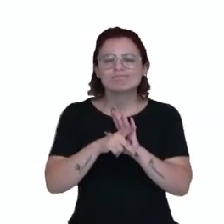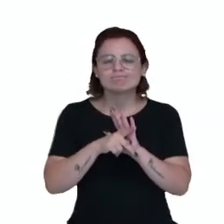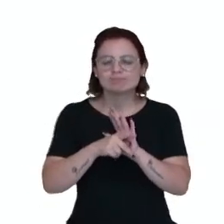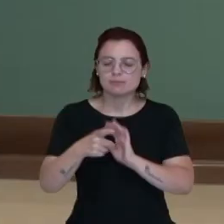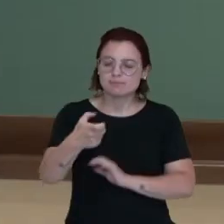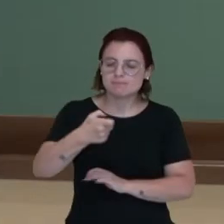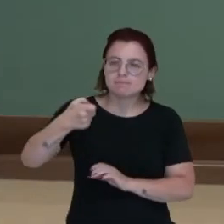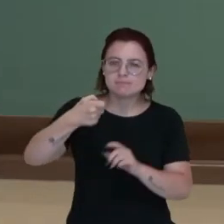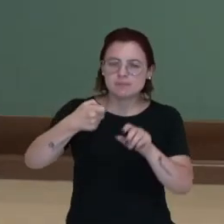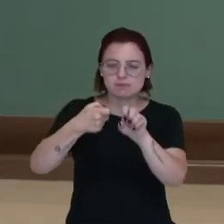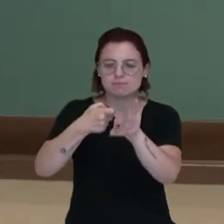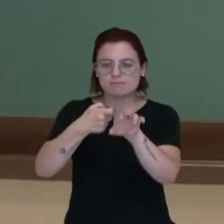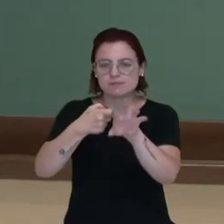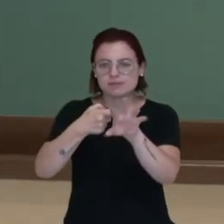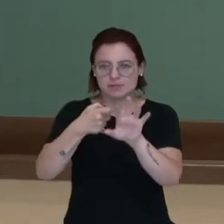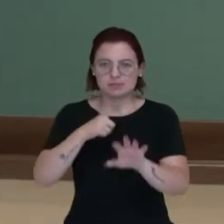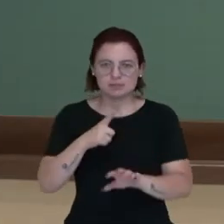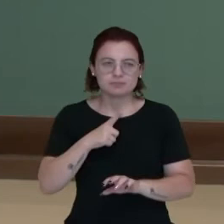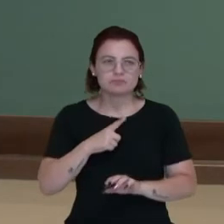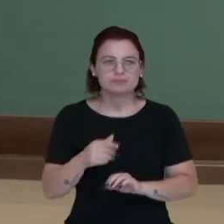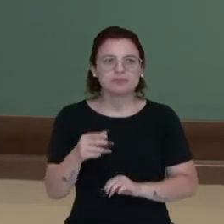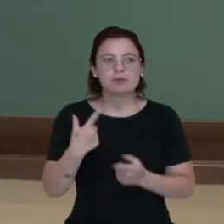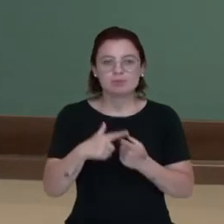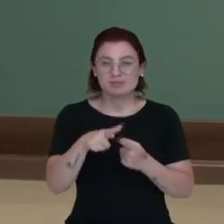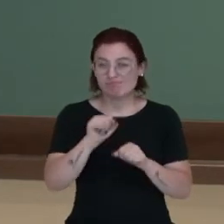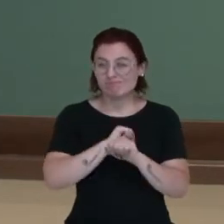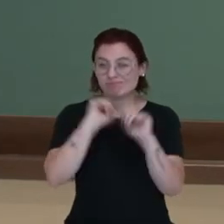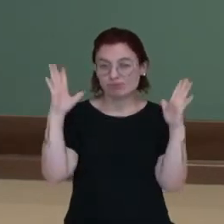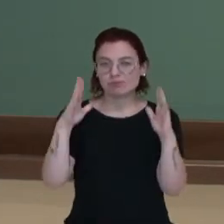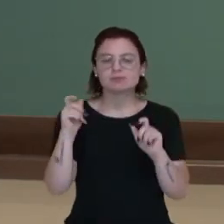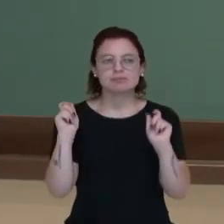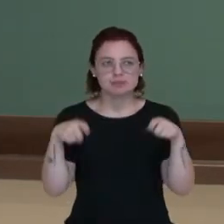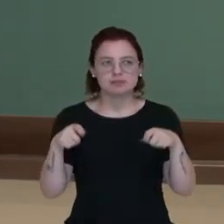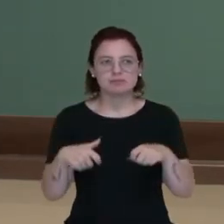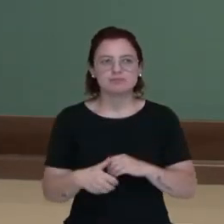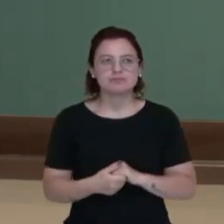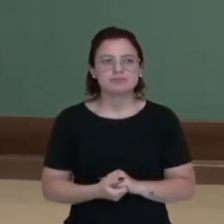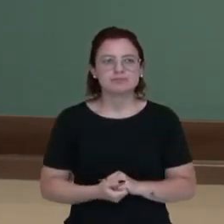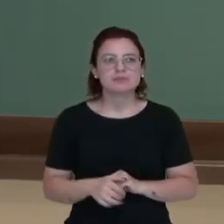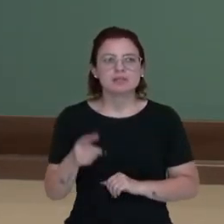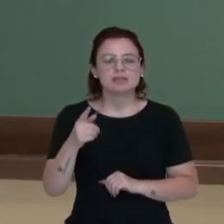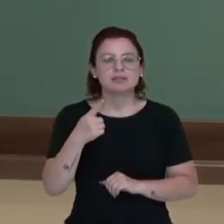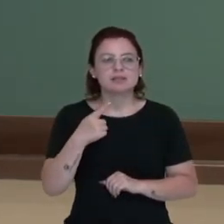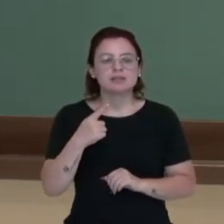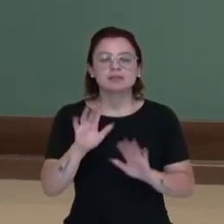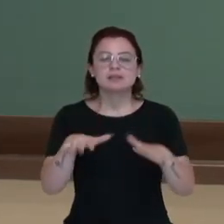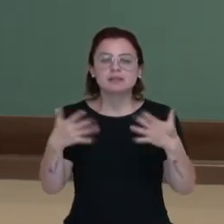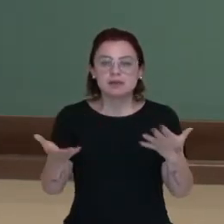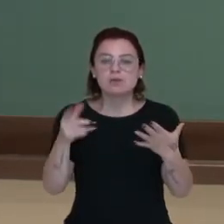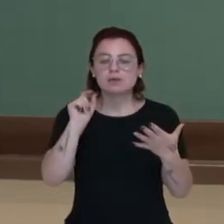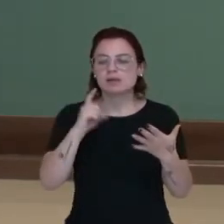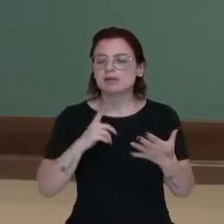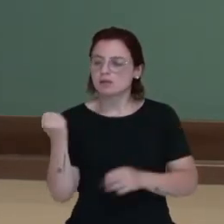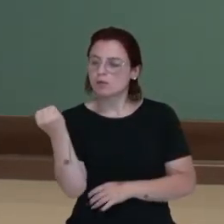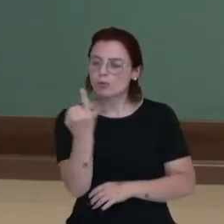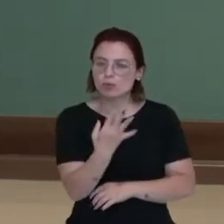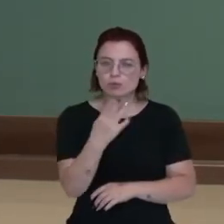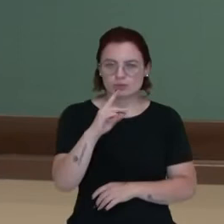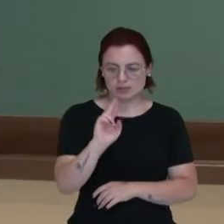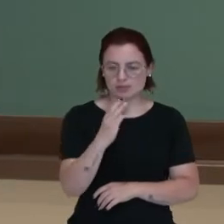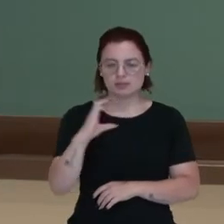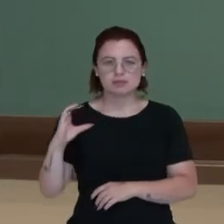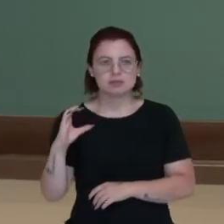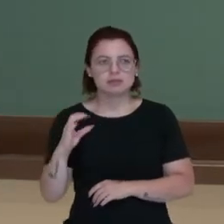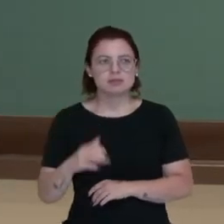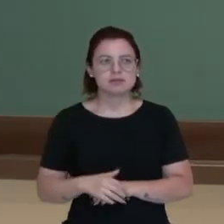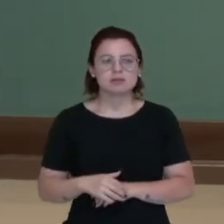oxiacetilênico, porque ele é bastante inflamável, tá? Então, alguns hidrocarbonetos